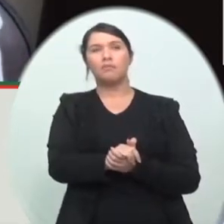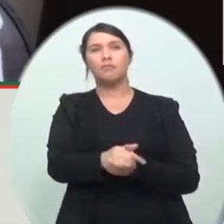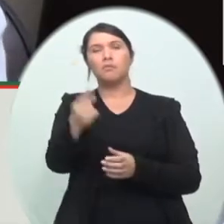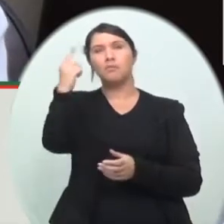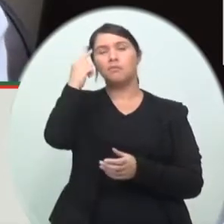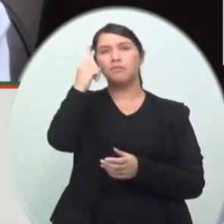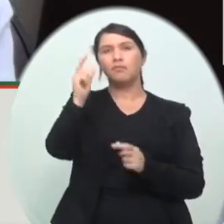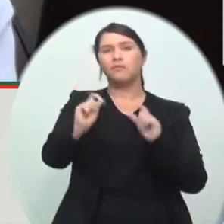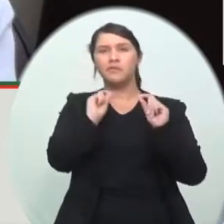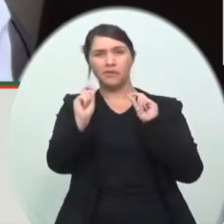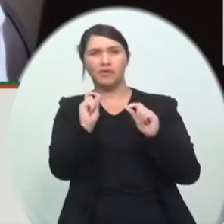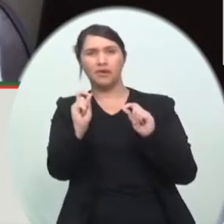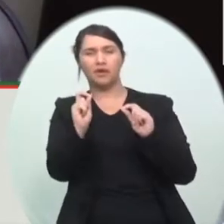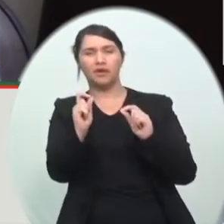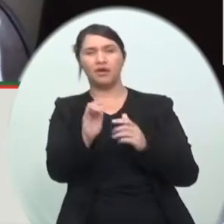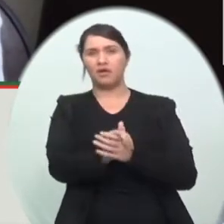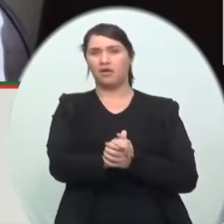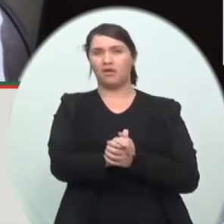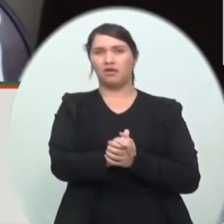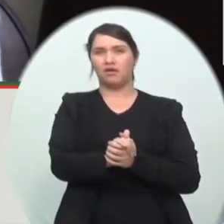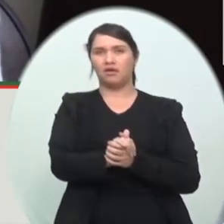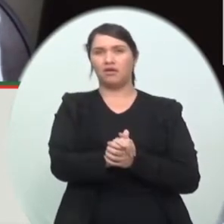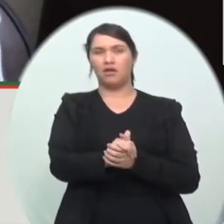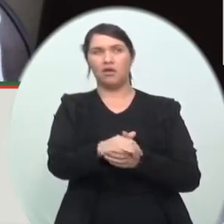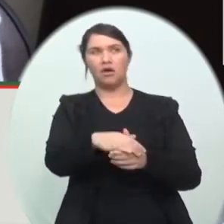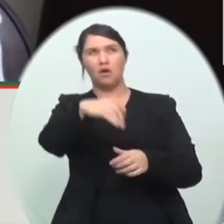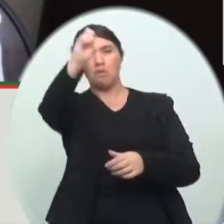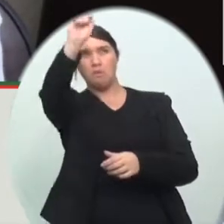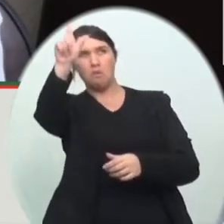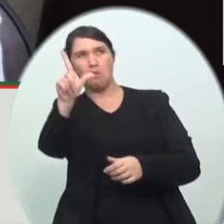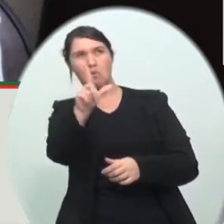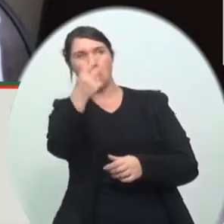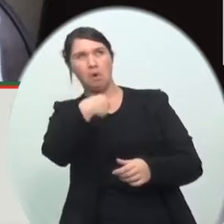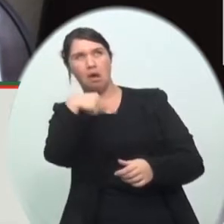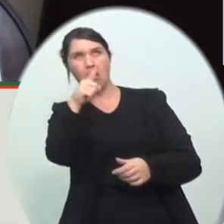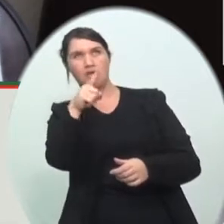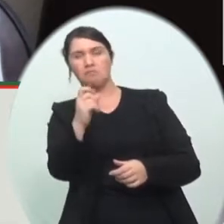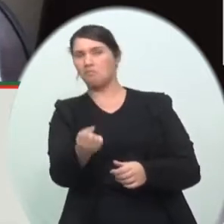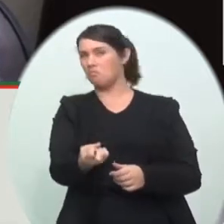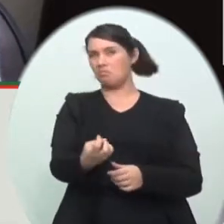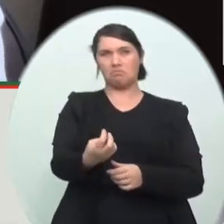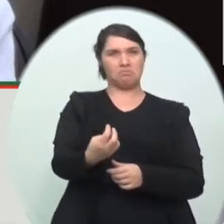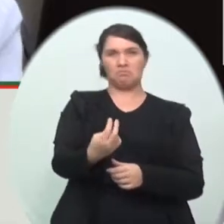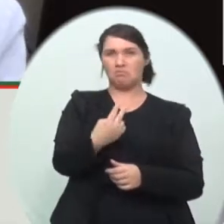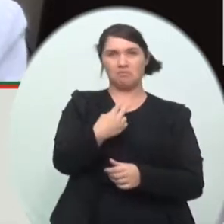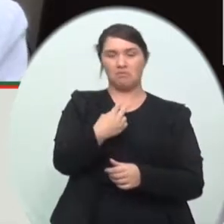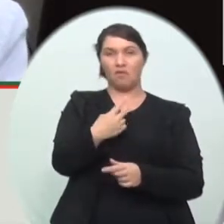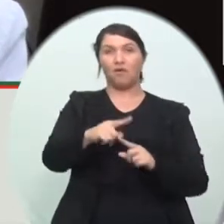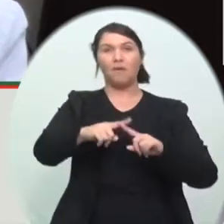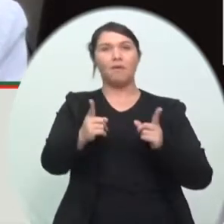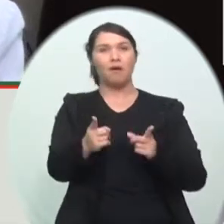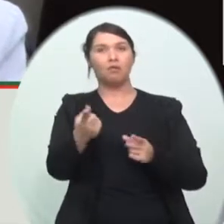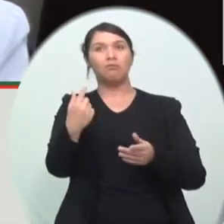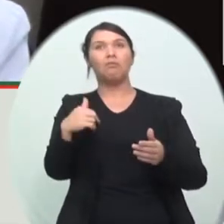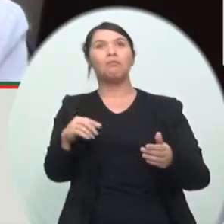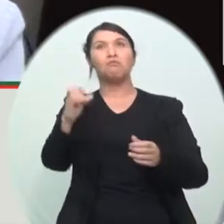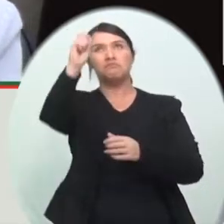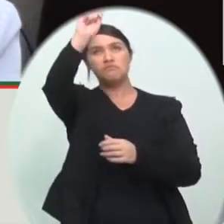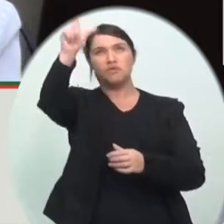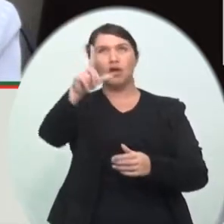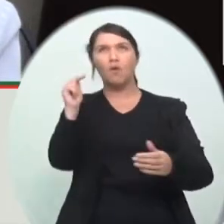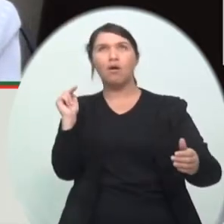tinha visto isso, a gente não acreditava. A diferença é que essa juventude hoje